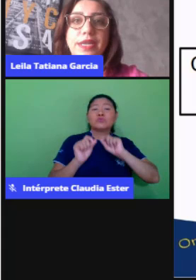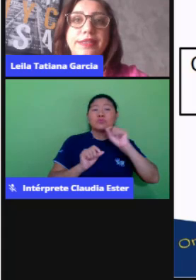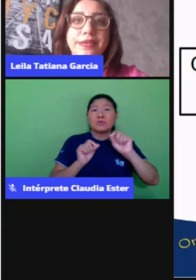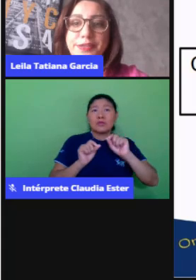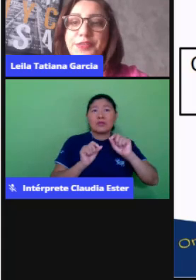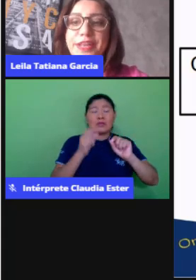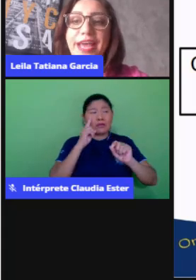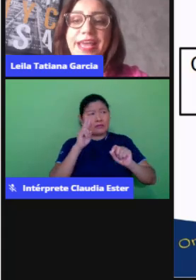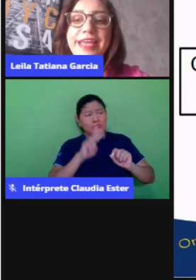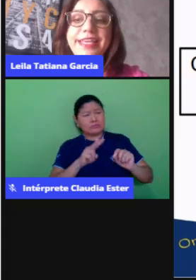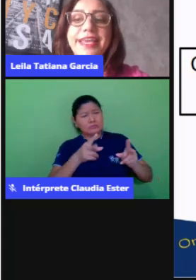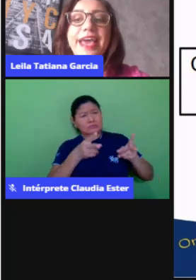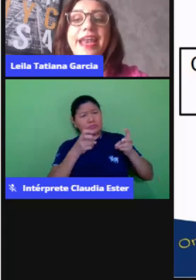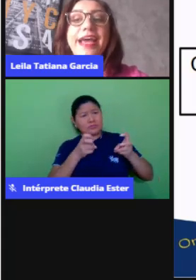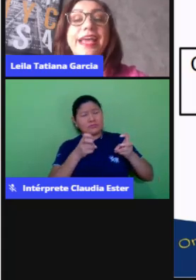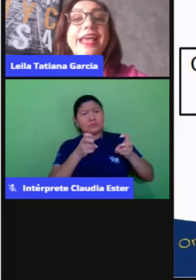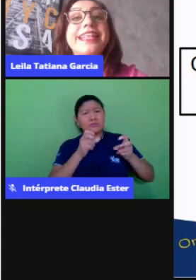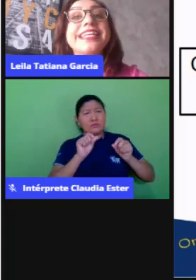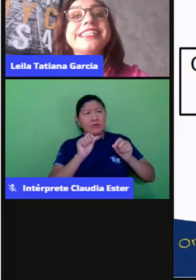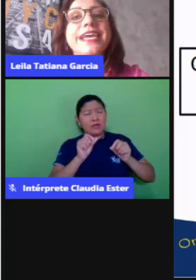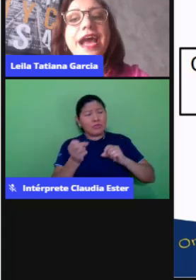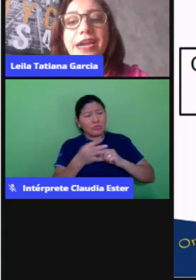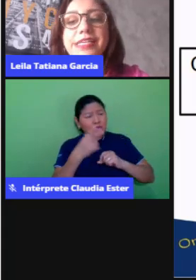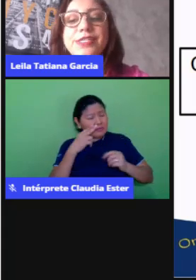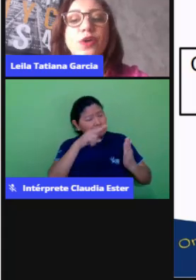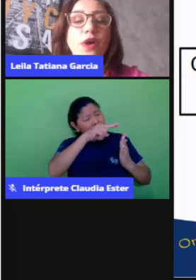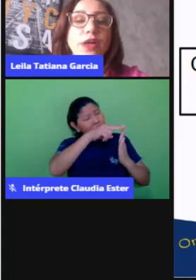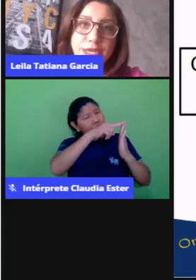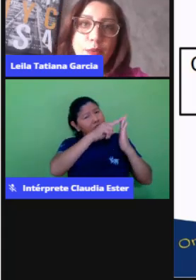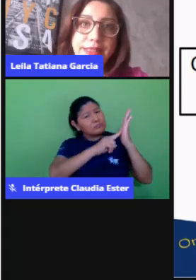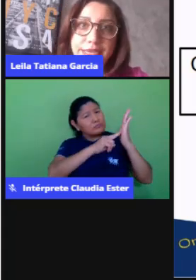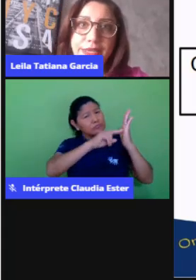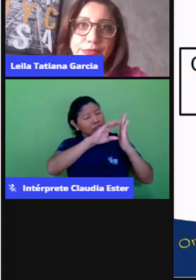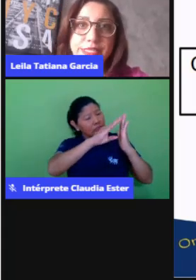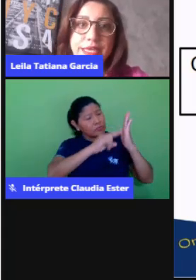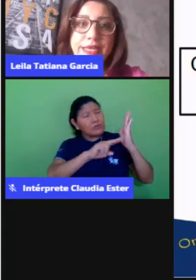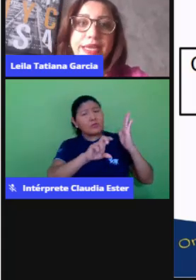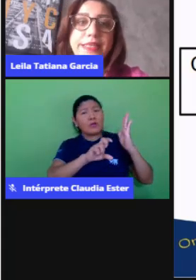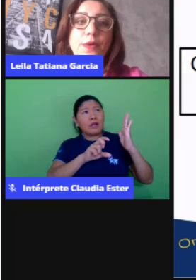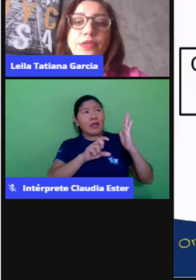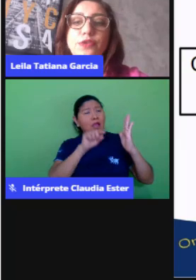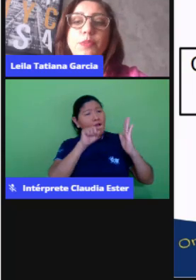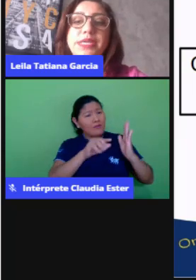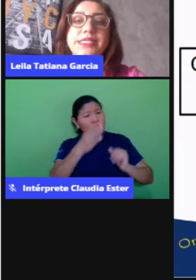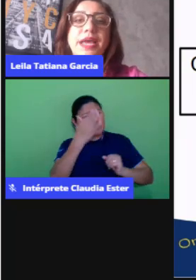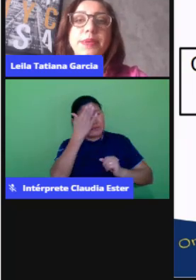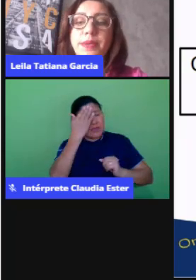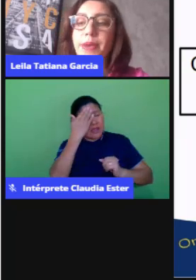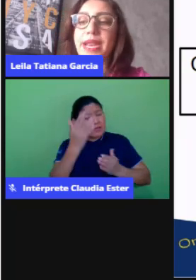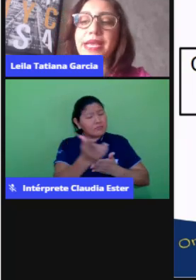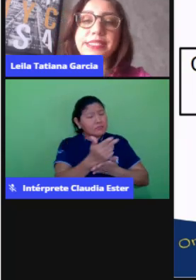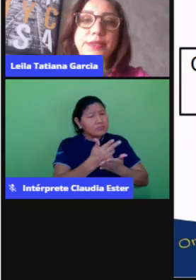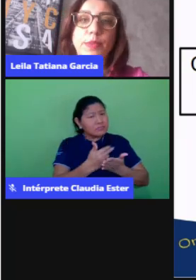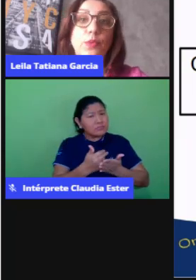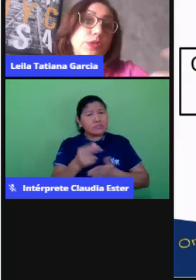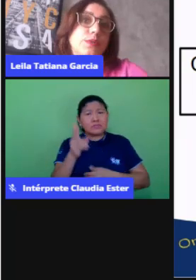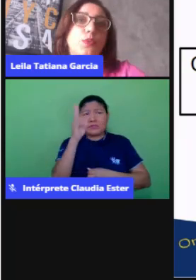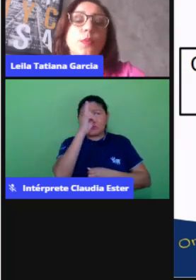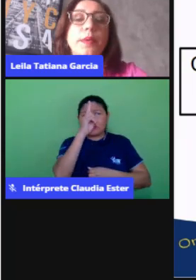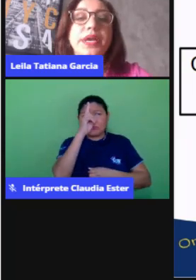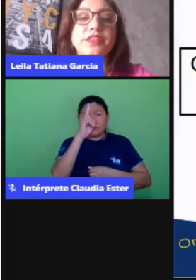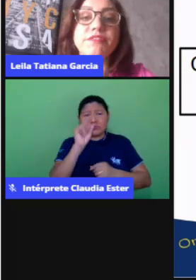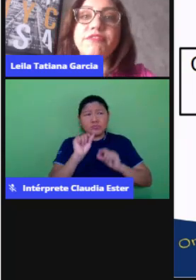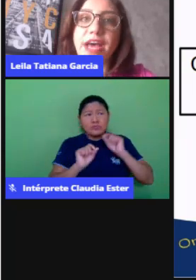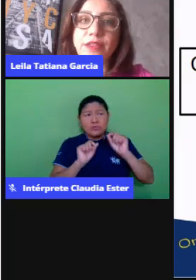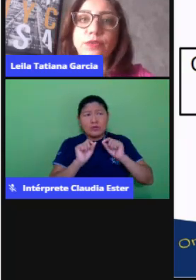do contratante, né? Que era desenhar histórias em quadrinhos. Então a gente percebe que parece uma